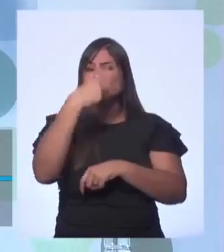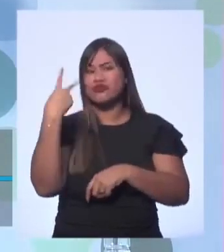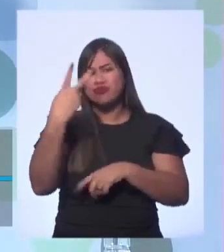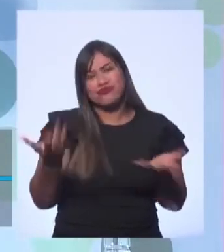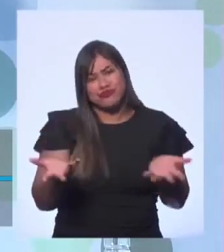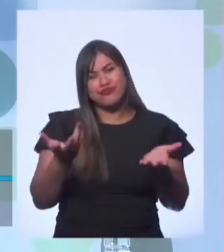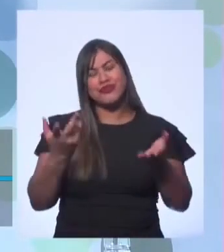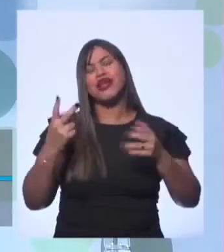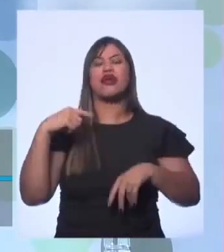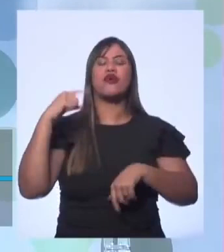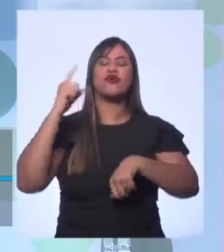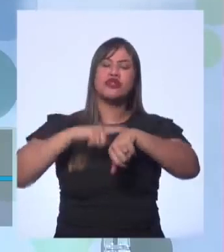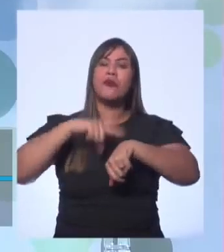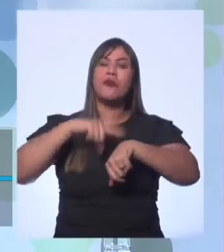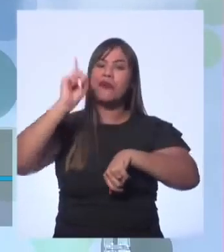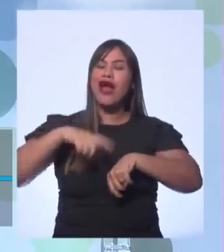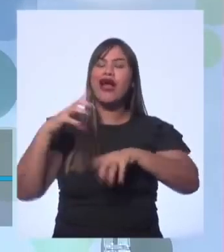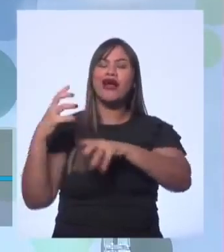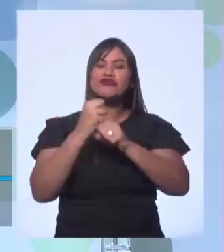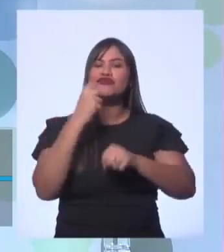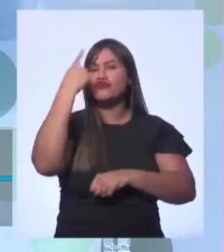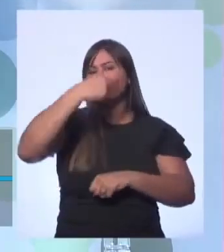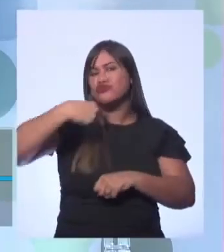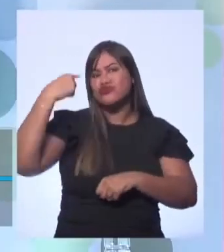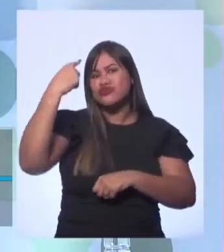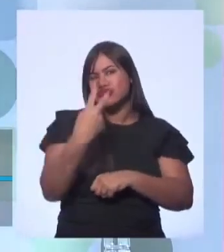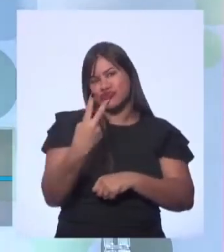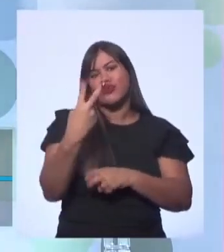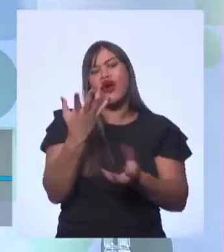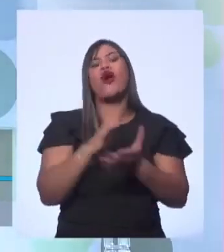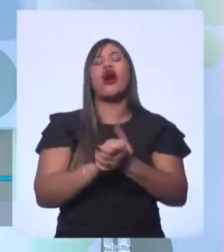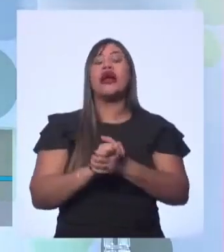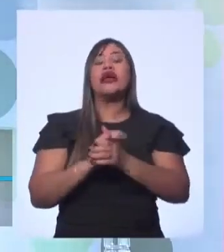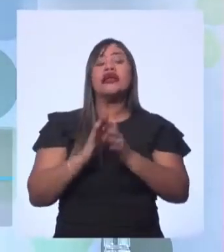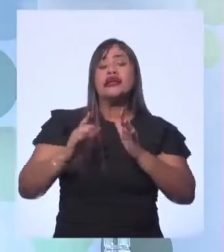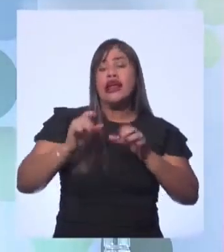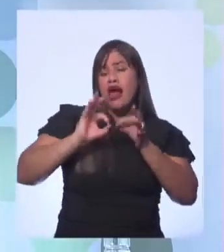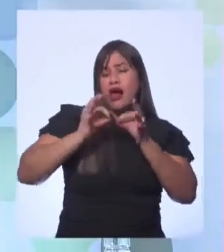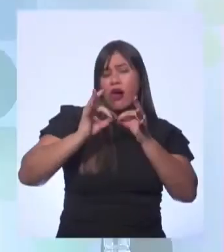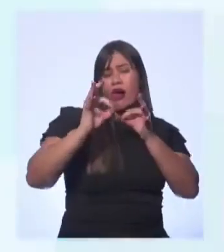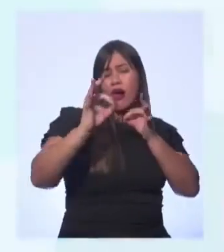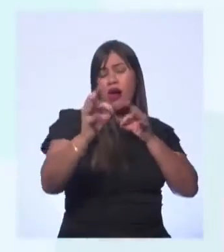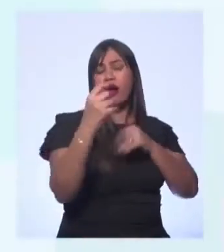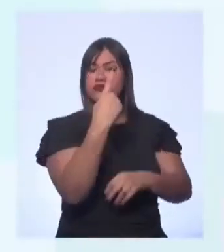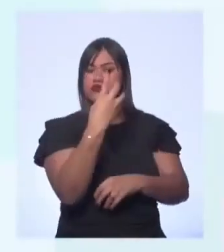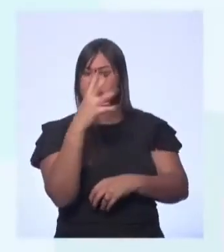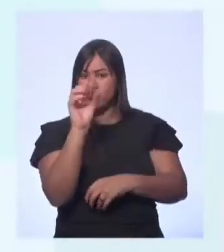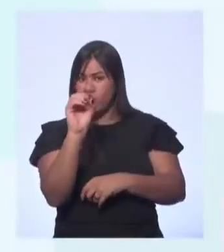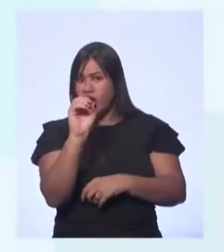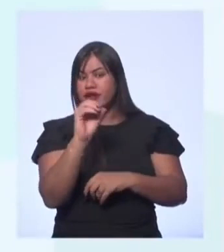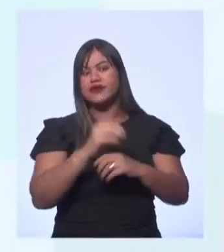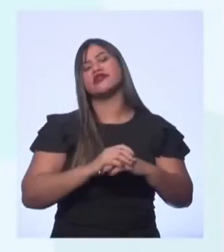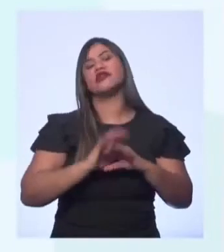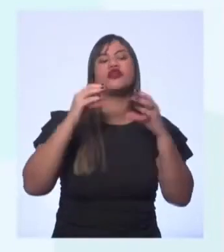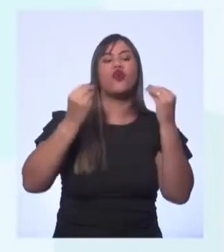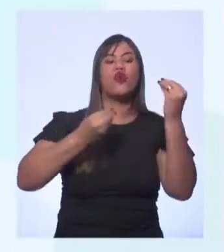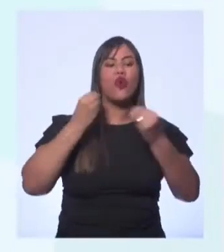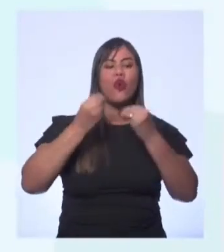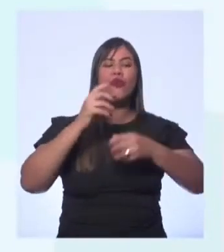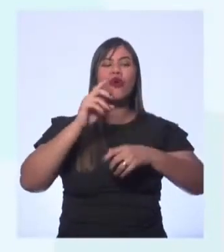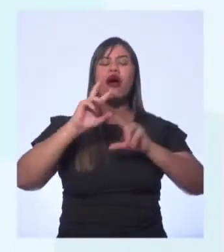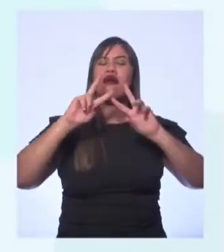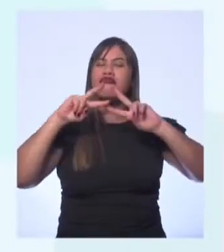aqui são 2 horas. E a distância é 140. Então, a nossa velocidade média vai ser a distância,